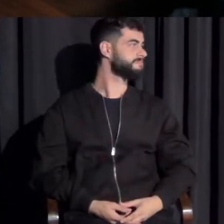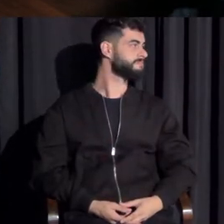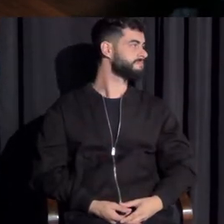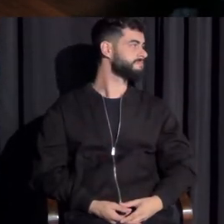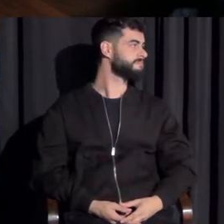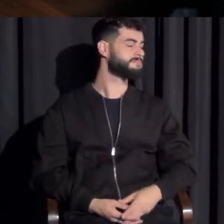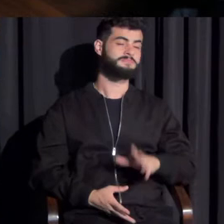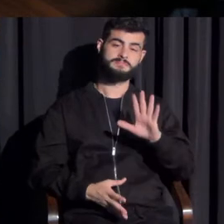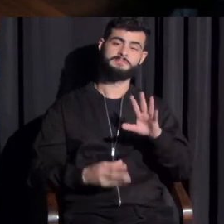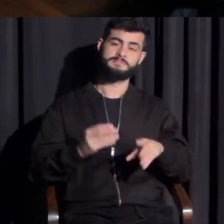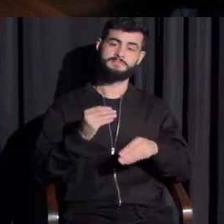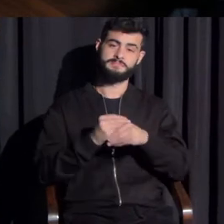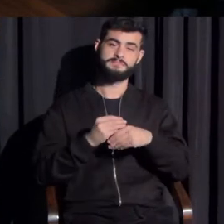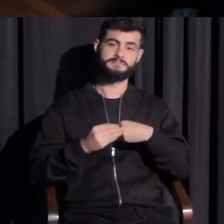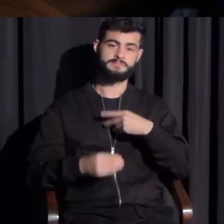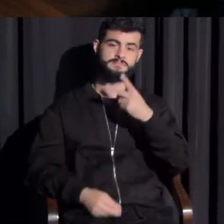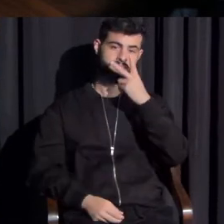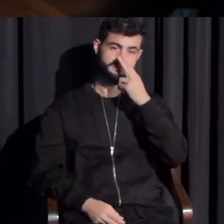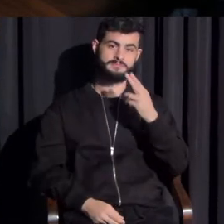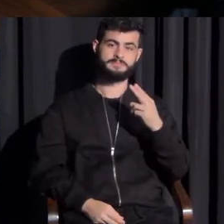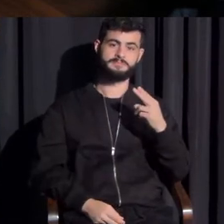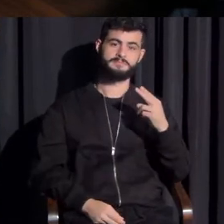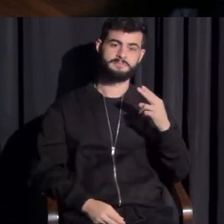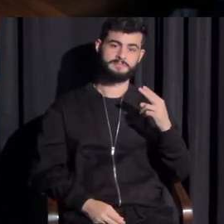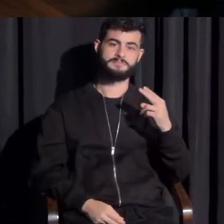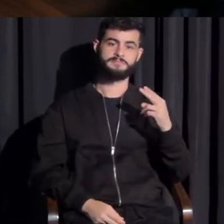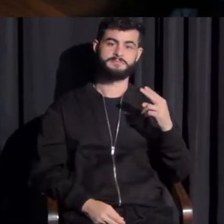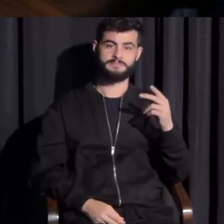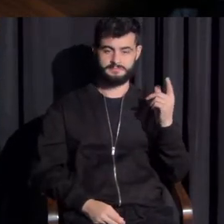Mas vamos lá, né? Mas acho que uma coisa que eu fiquei